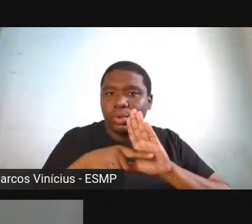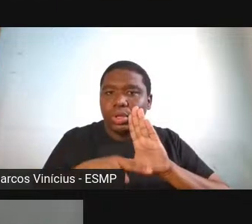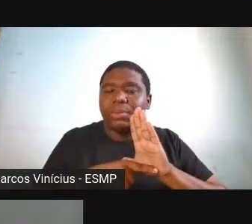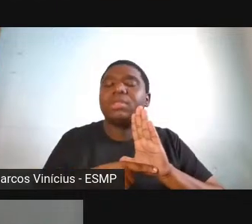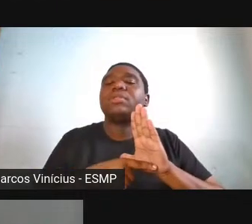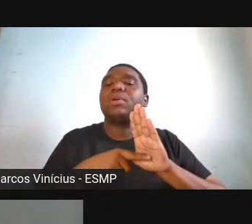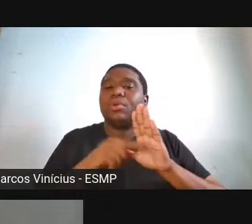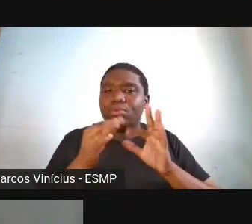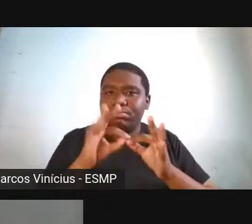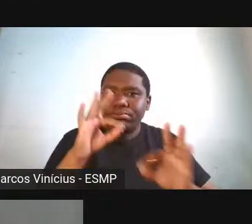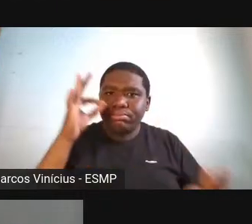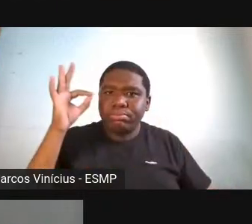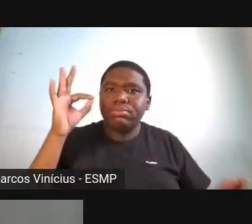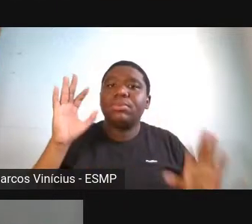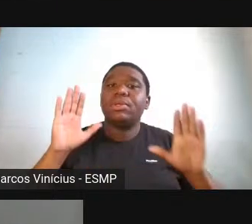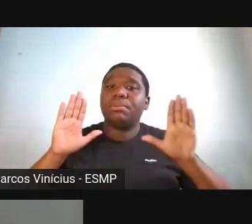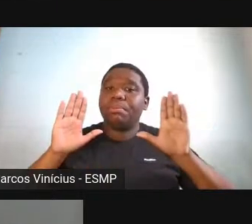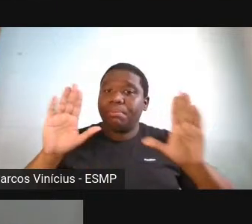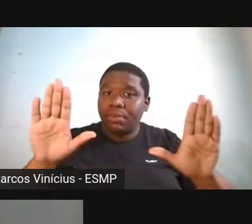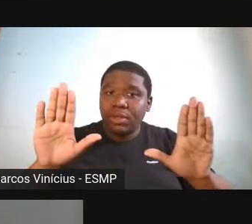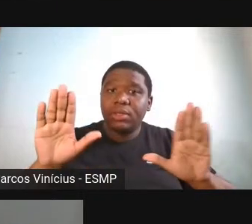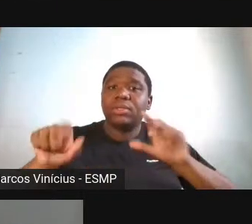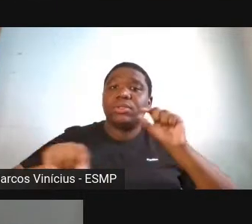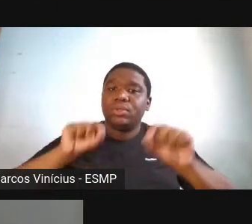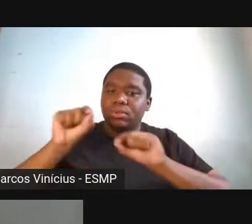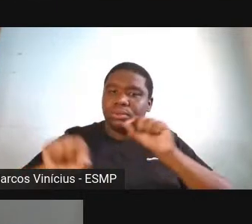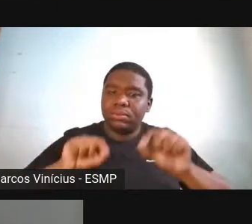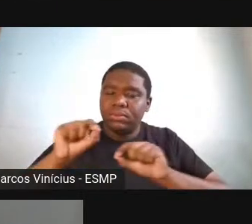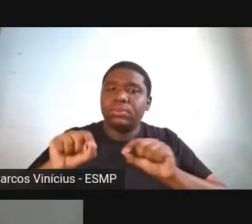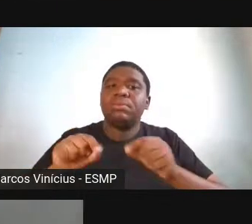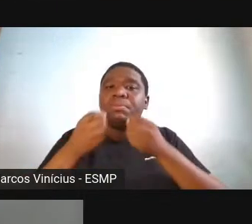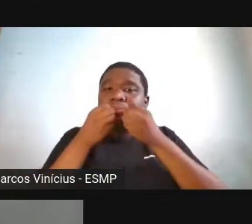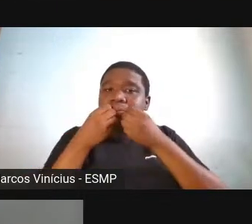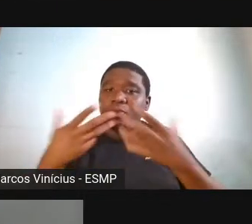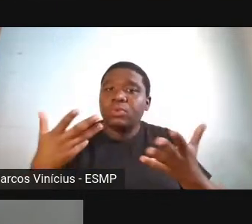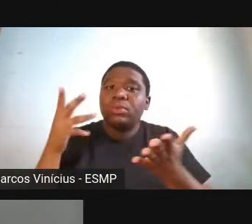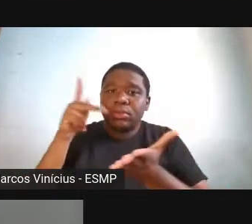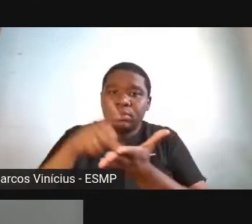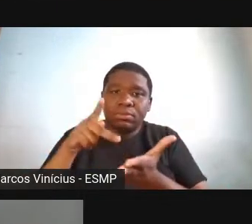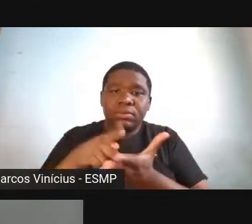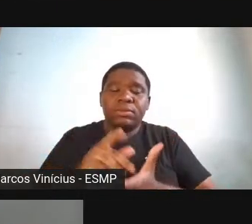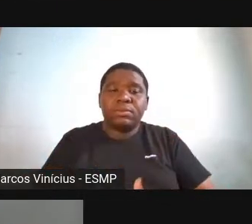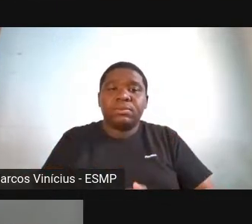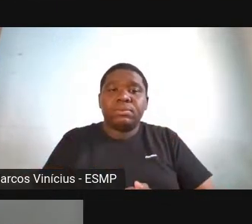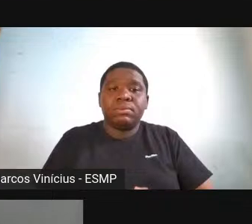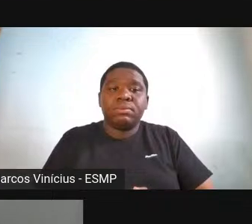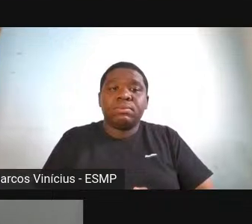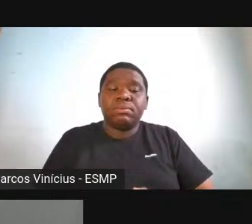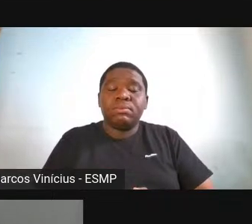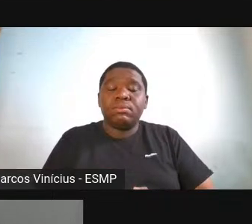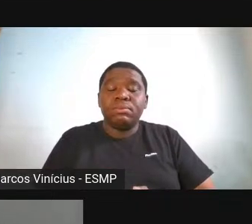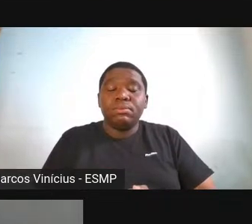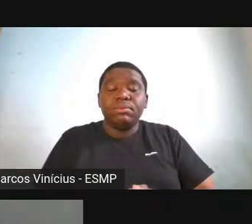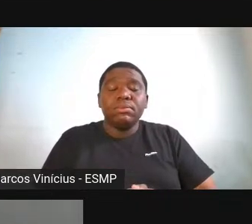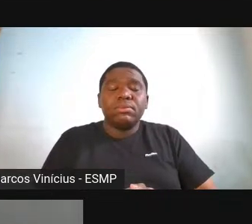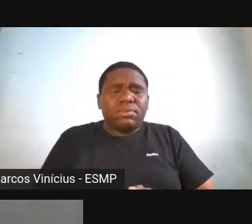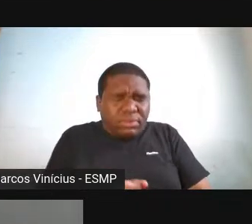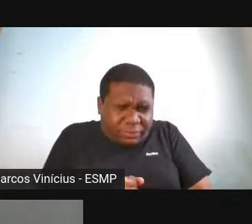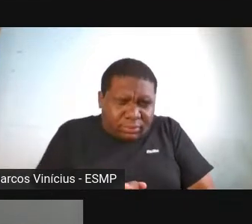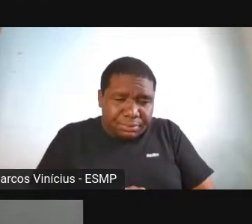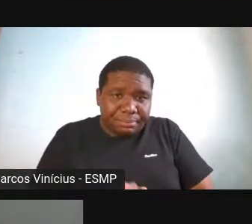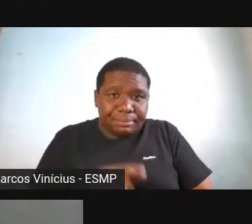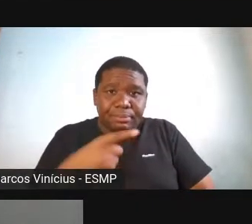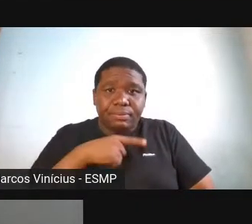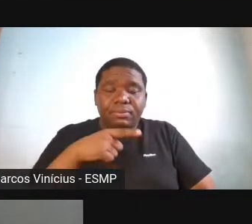extensa, mas igualmente bastante rica. Teremos a conferência magna dos